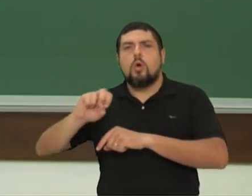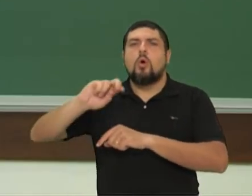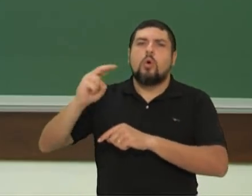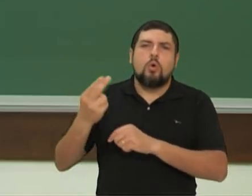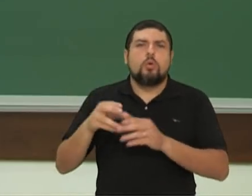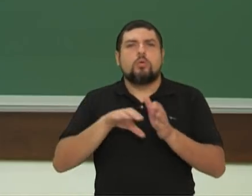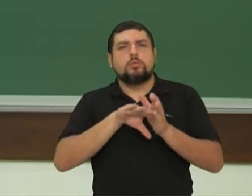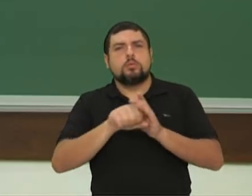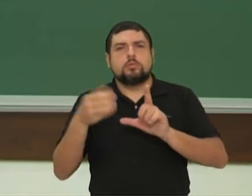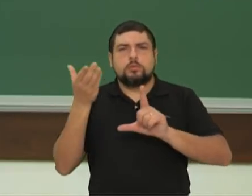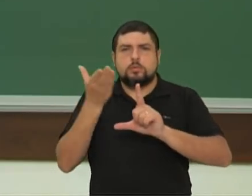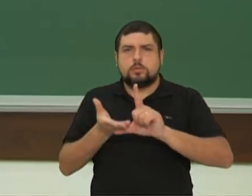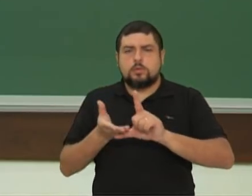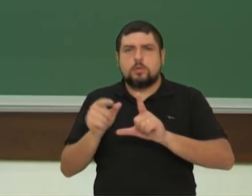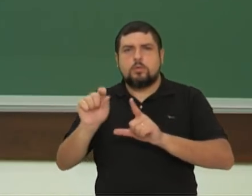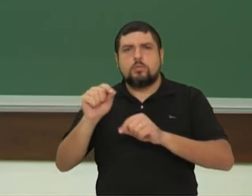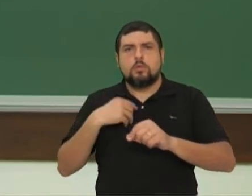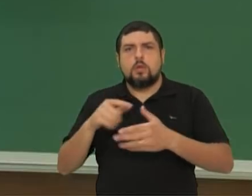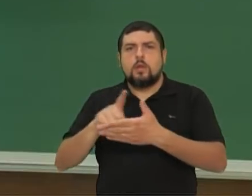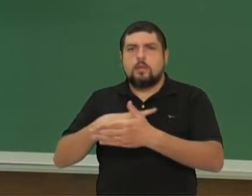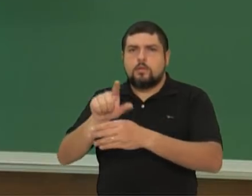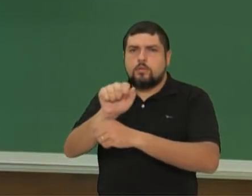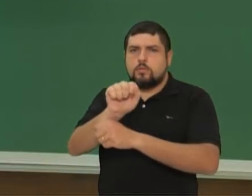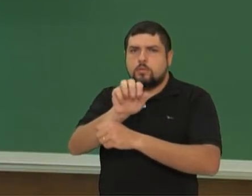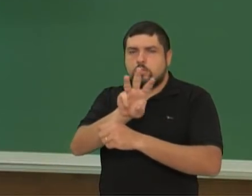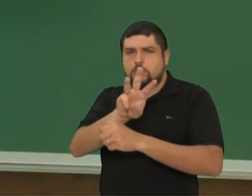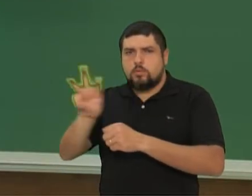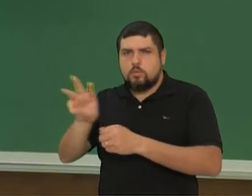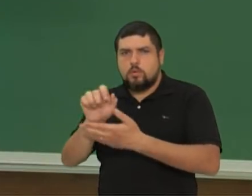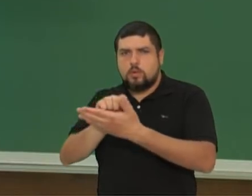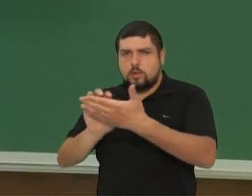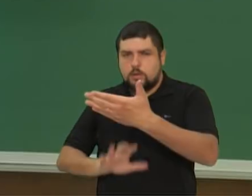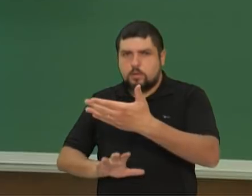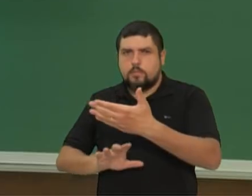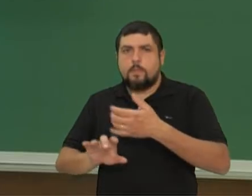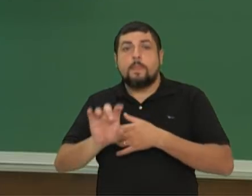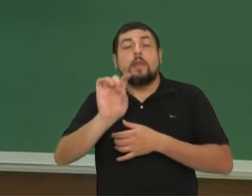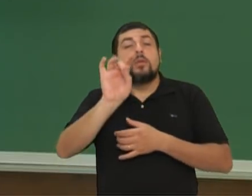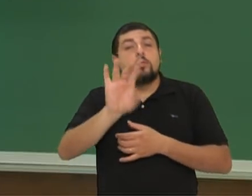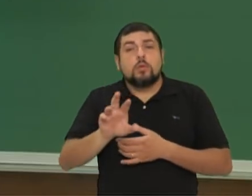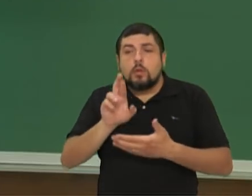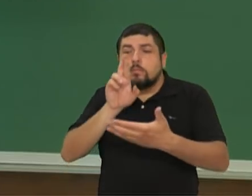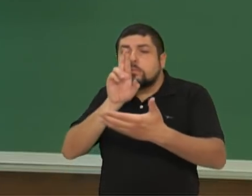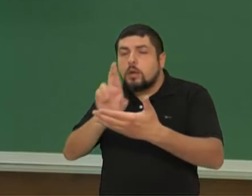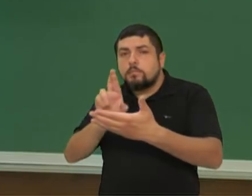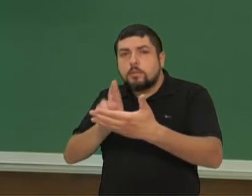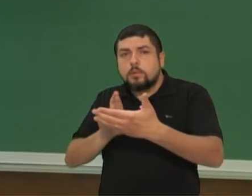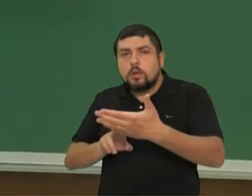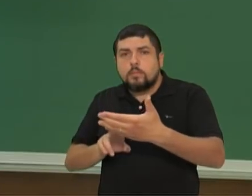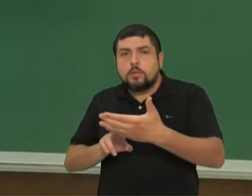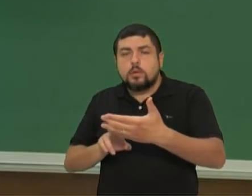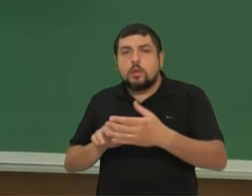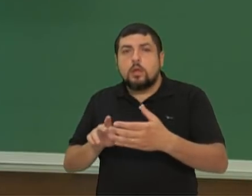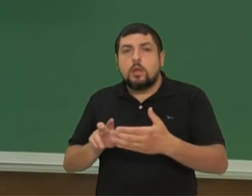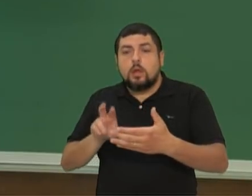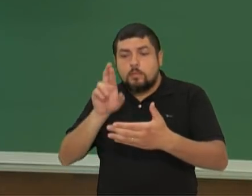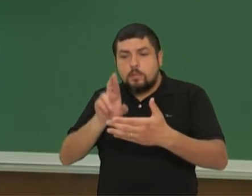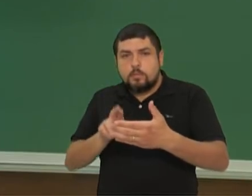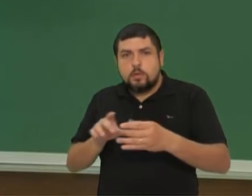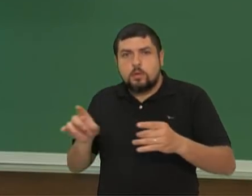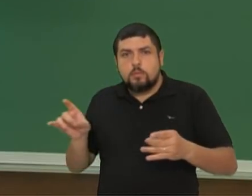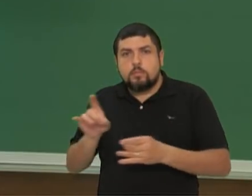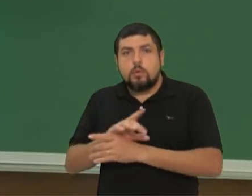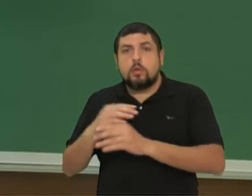tem os links das atividades, é só responder a atividade e depois dela respondida você